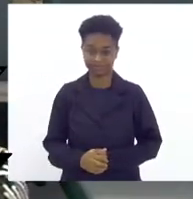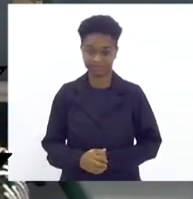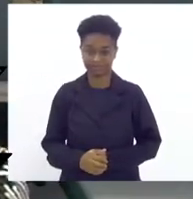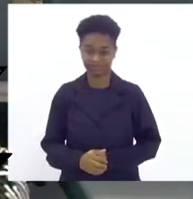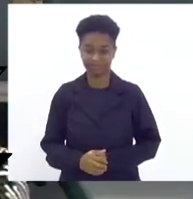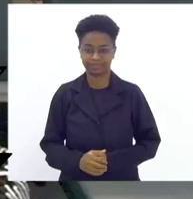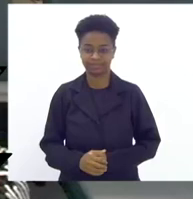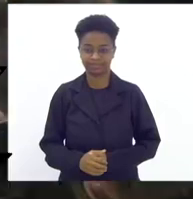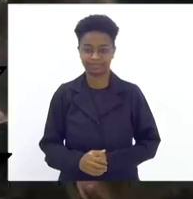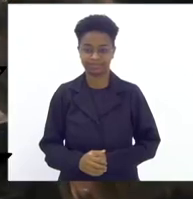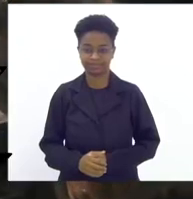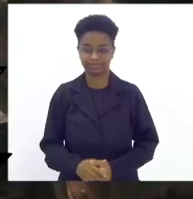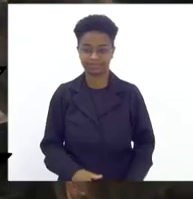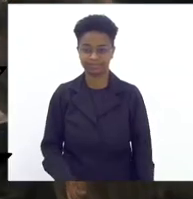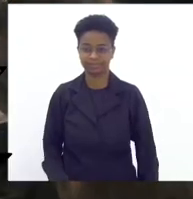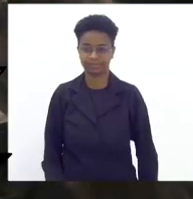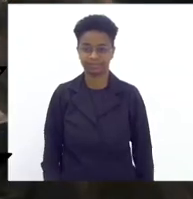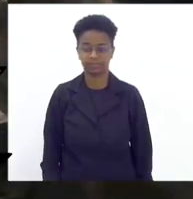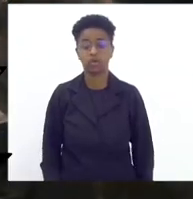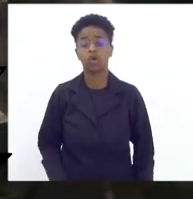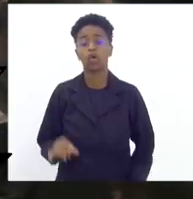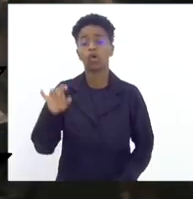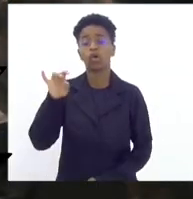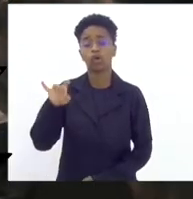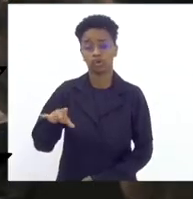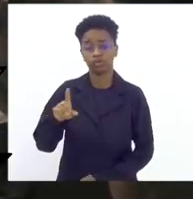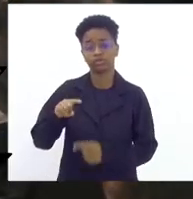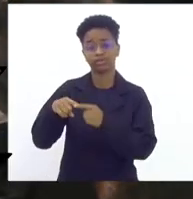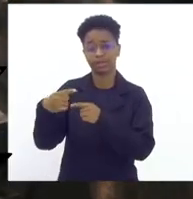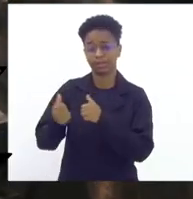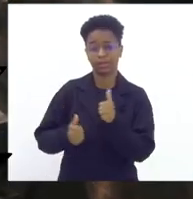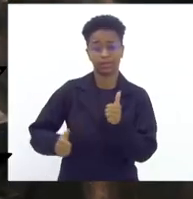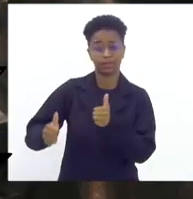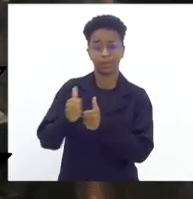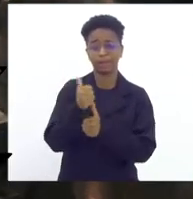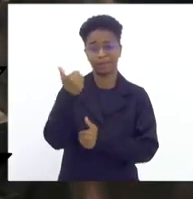último Os últimos serão os primeiros